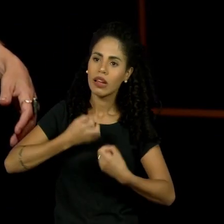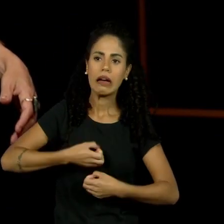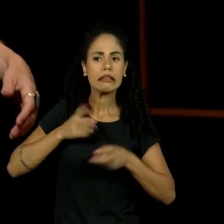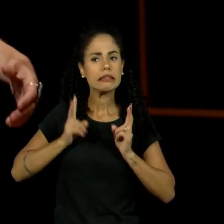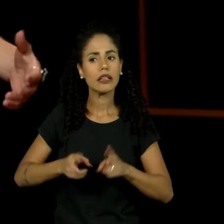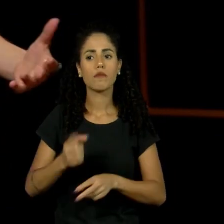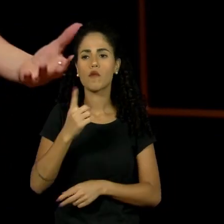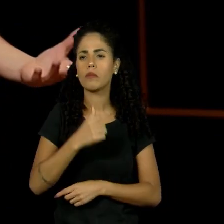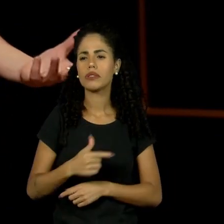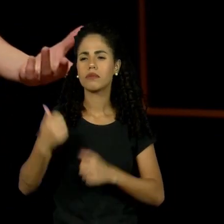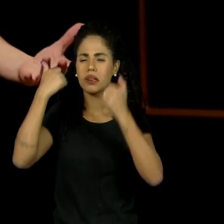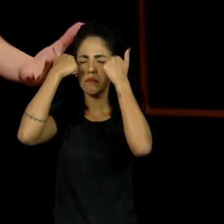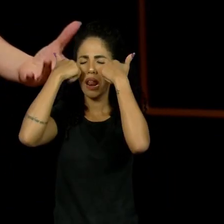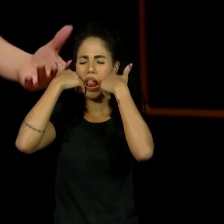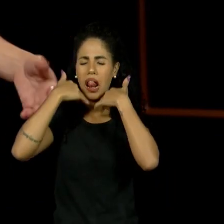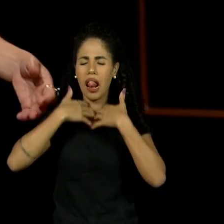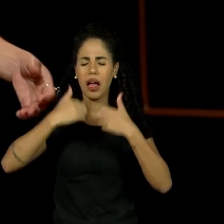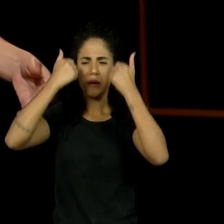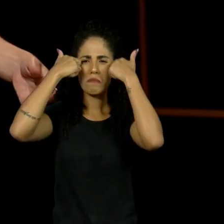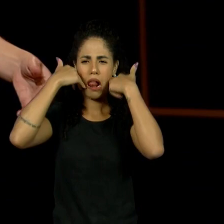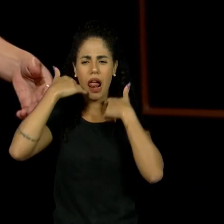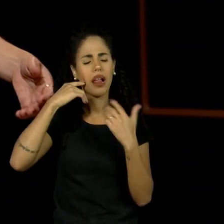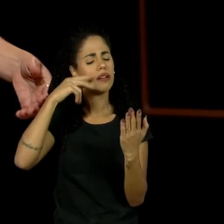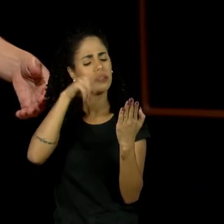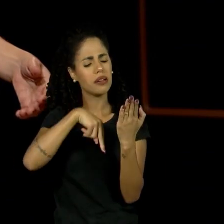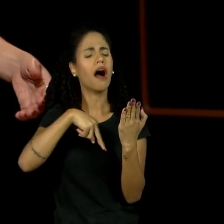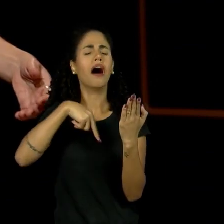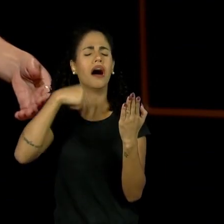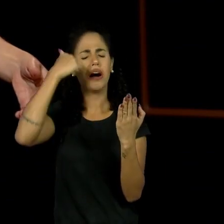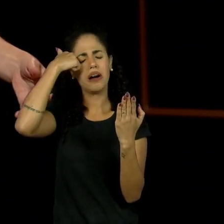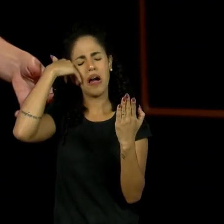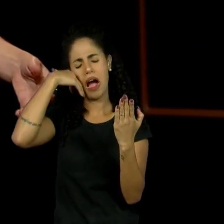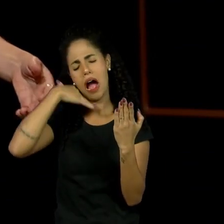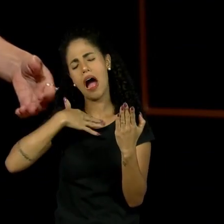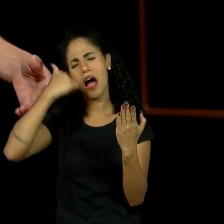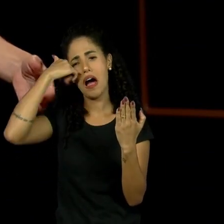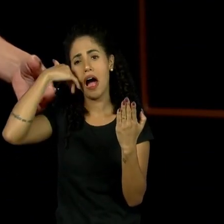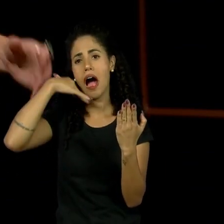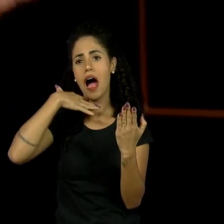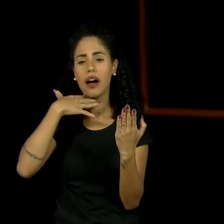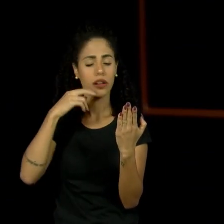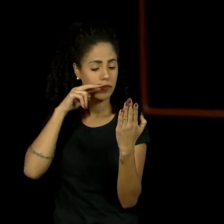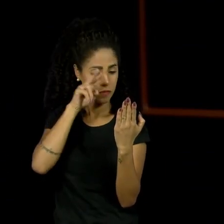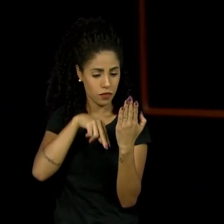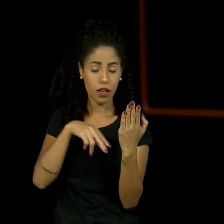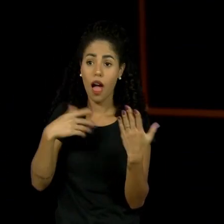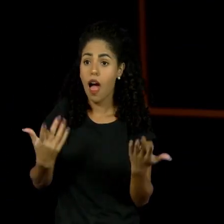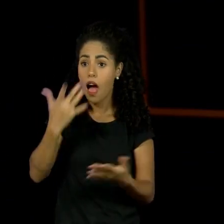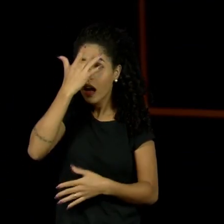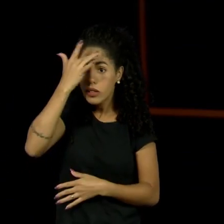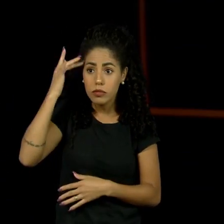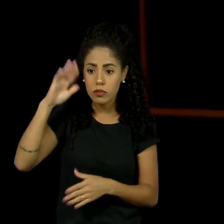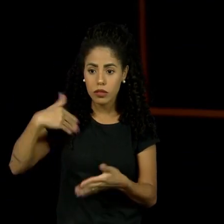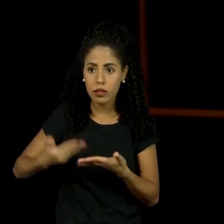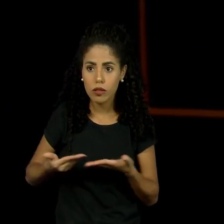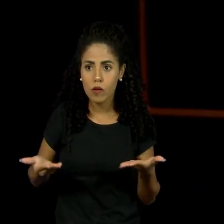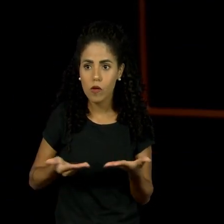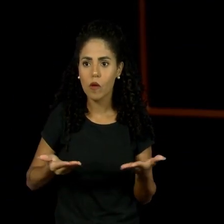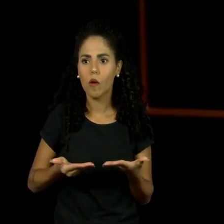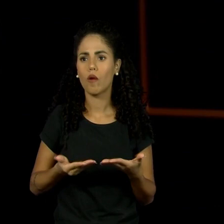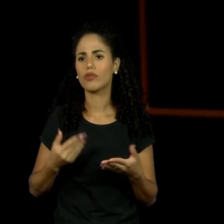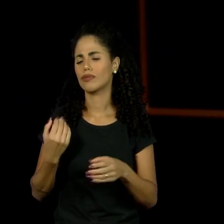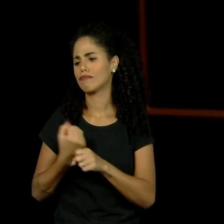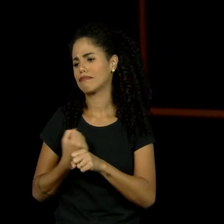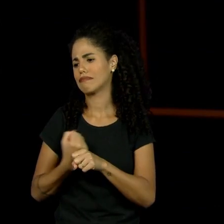uma semana e chorando, né? Mas aquilo foi entrando. Então, assim, as pessoas que até hoje, tantos